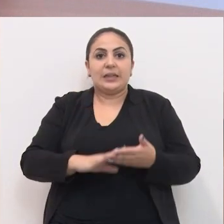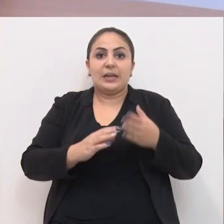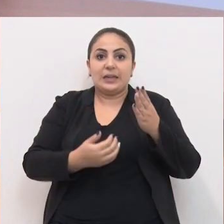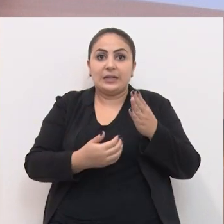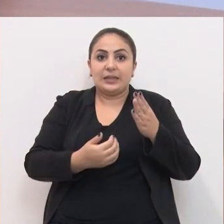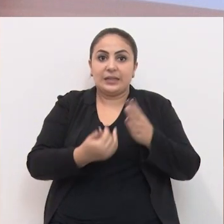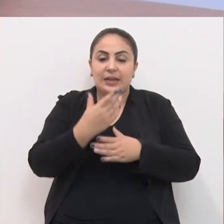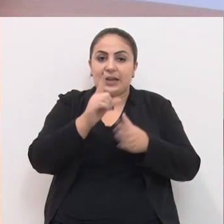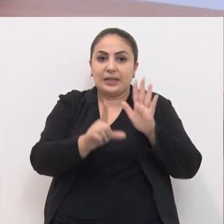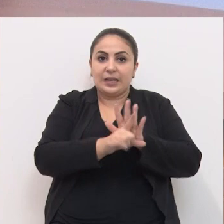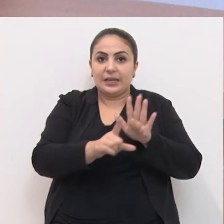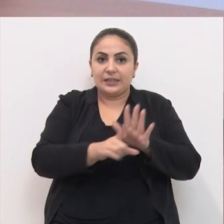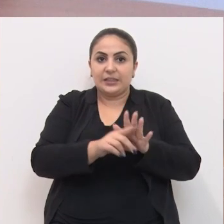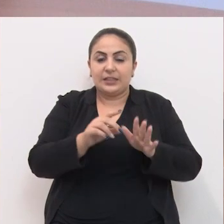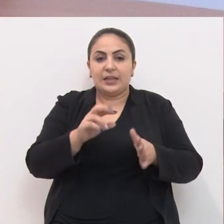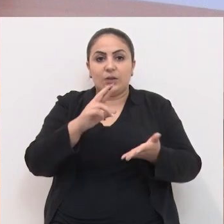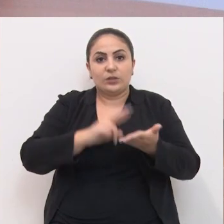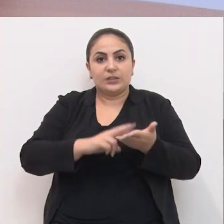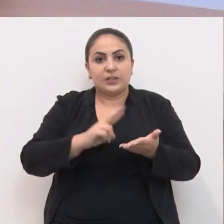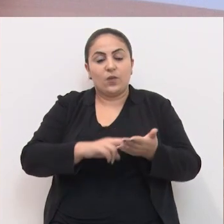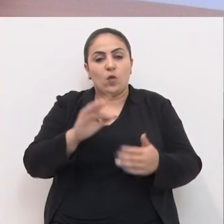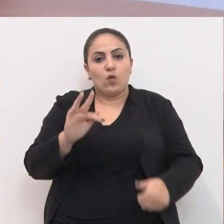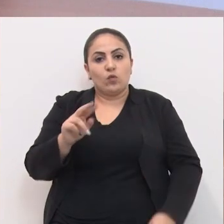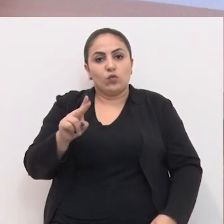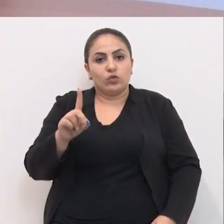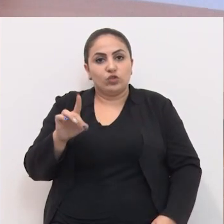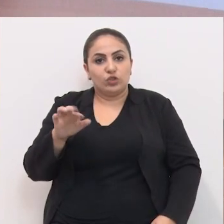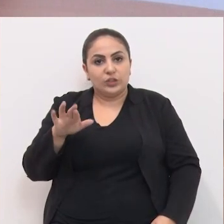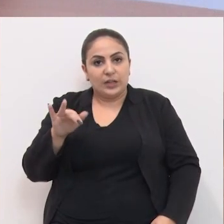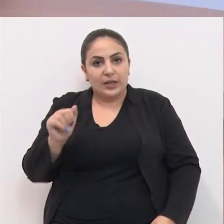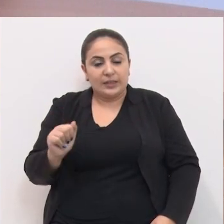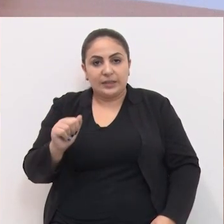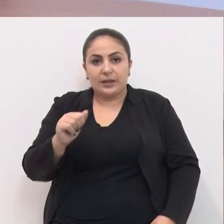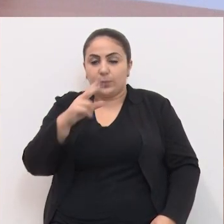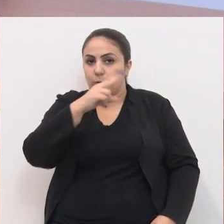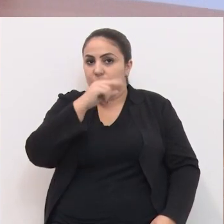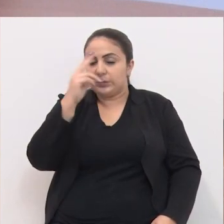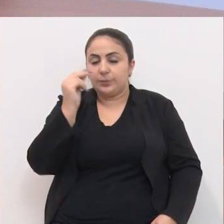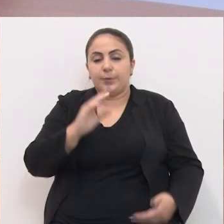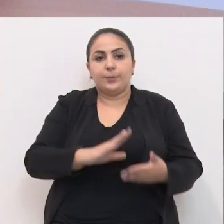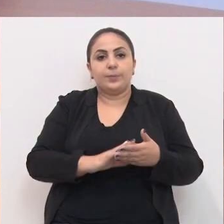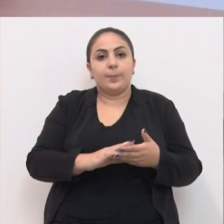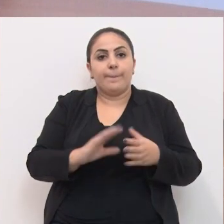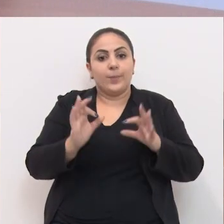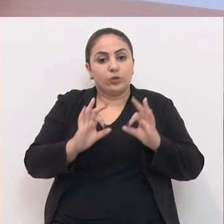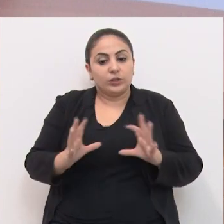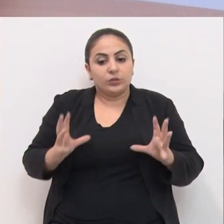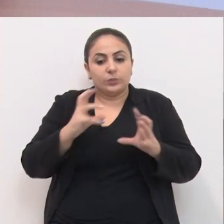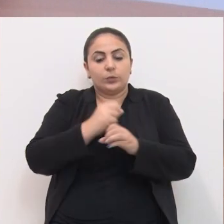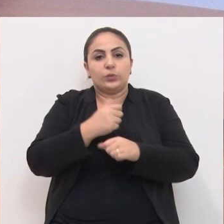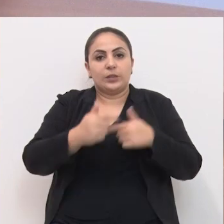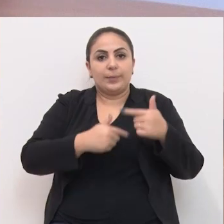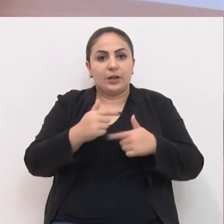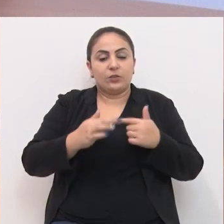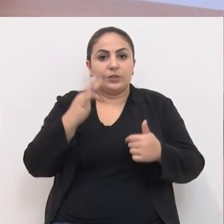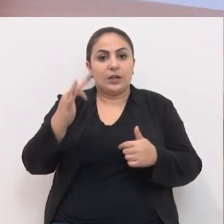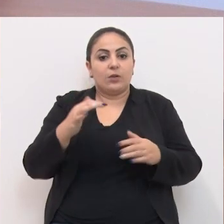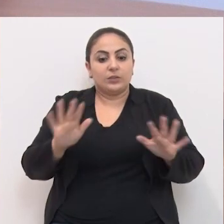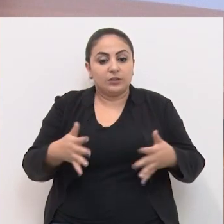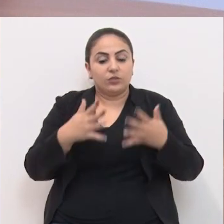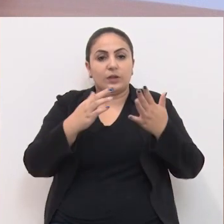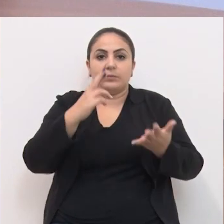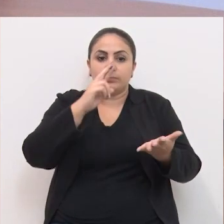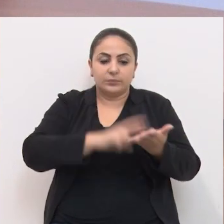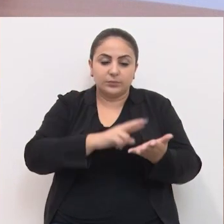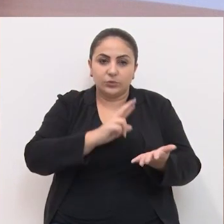rubrica específica, mas que nós possamos, aí sim, ver cada vez mais investimento nessa área tão prioritária, assim como é a área da saúde